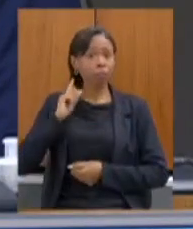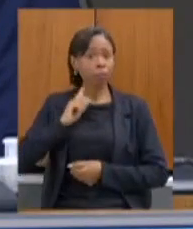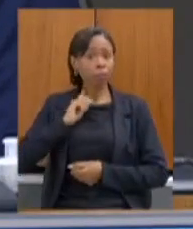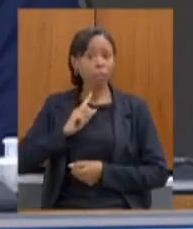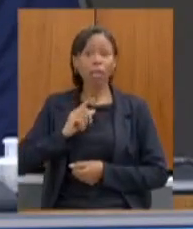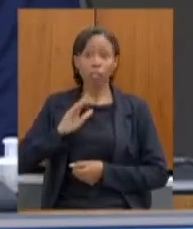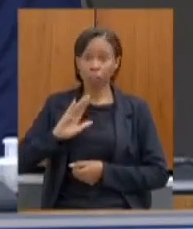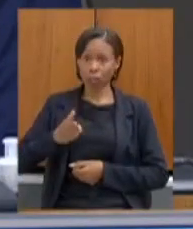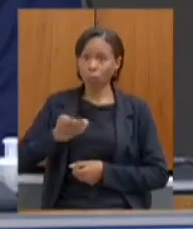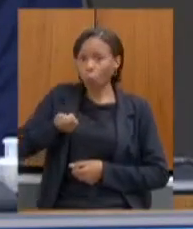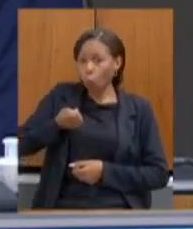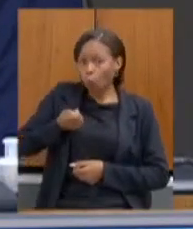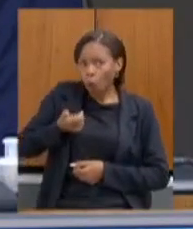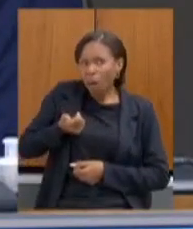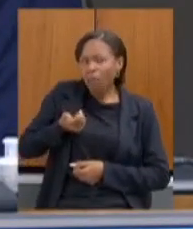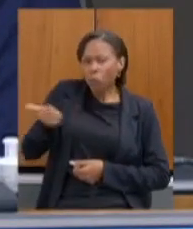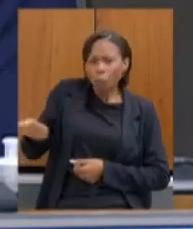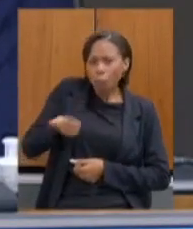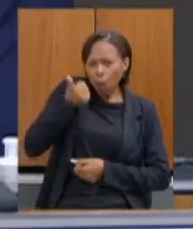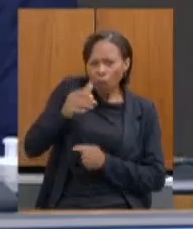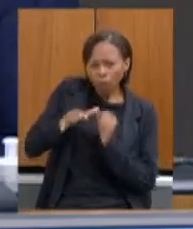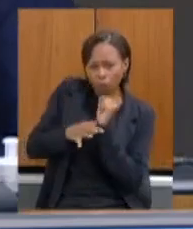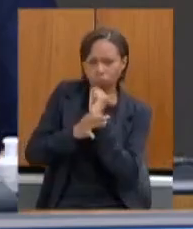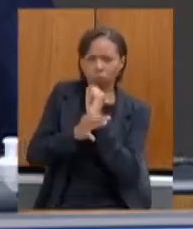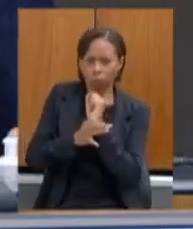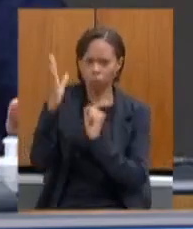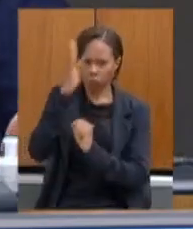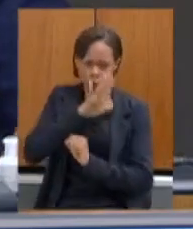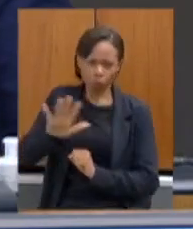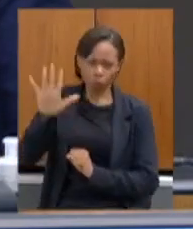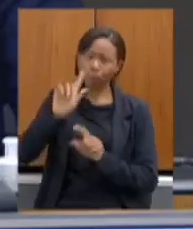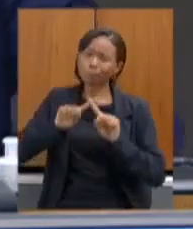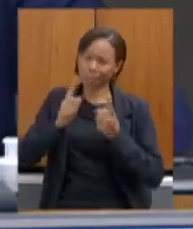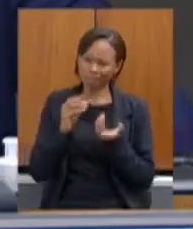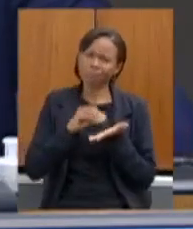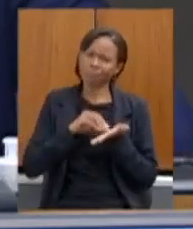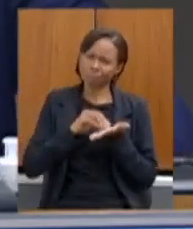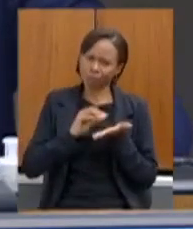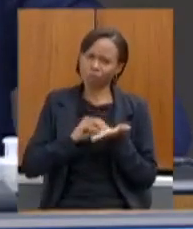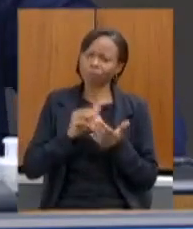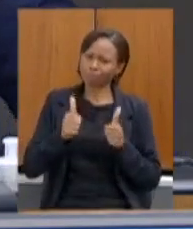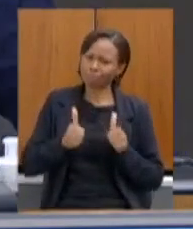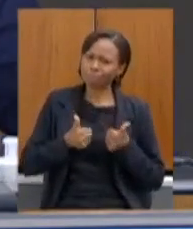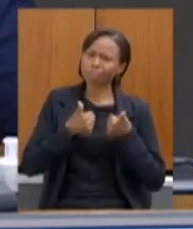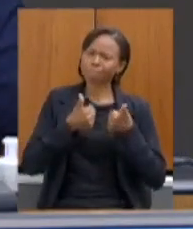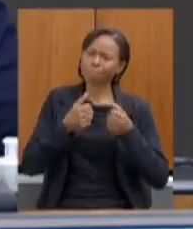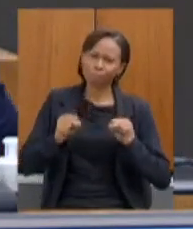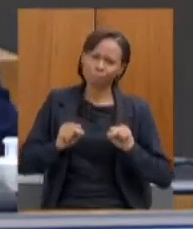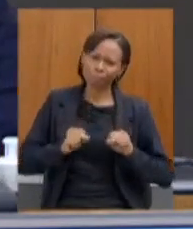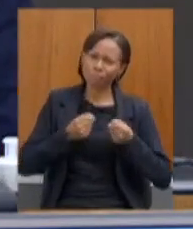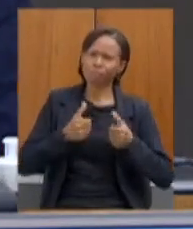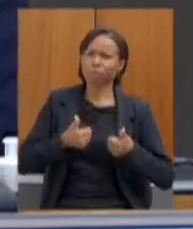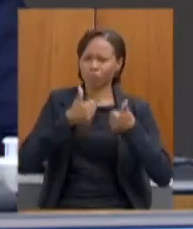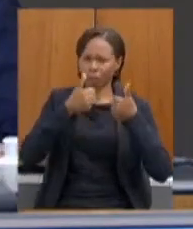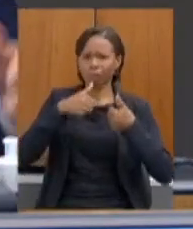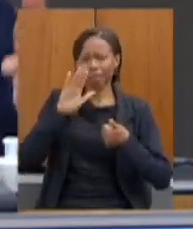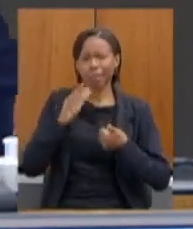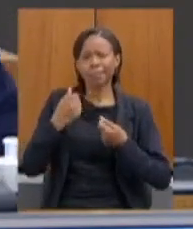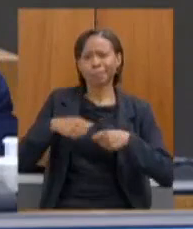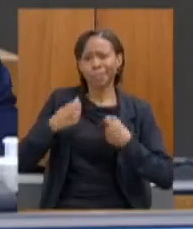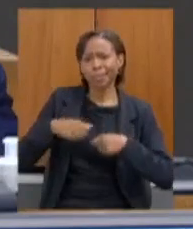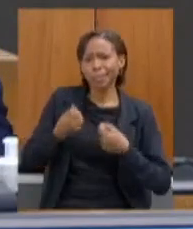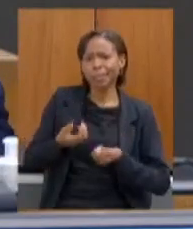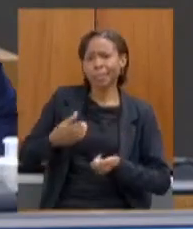seguros do Brasil, ainda tem muito a melhorar. Nós precisamos, sim, de equipar nossas polícias, deputado Sargento Rodrigues, de capital